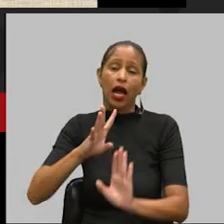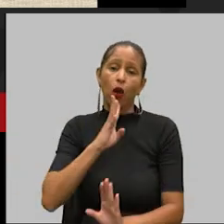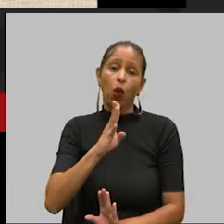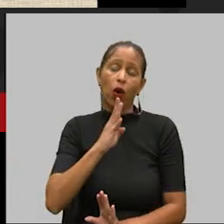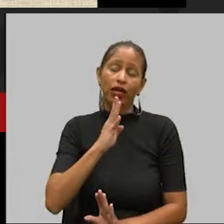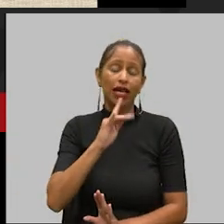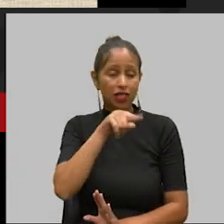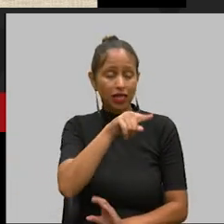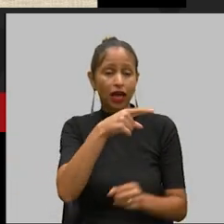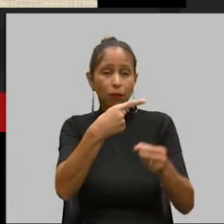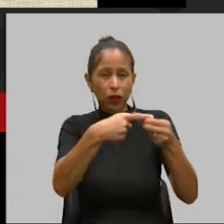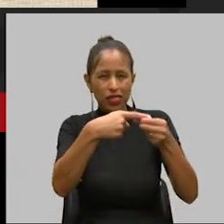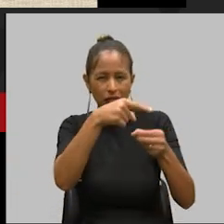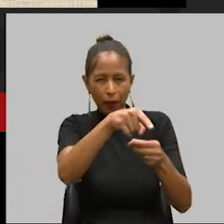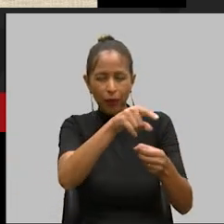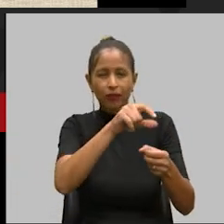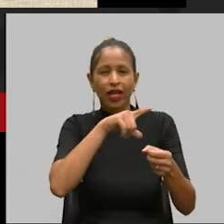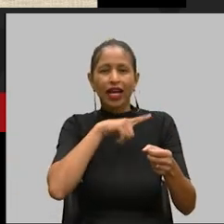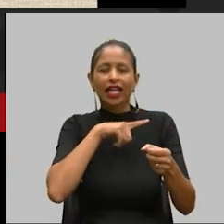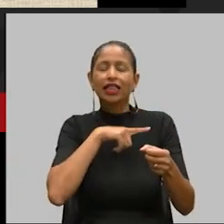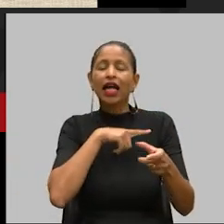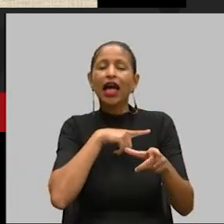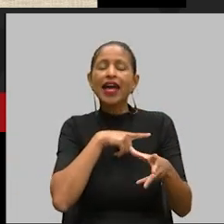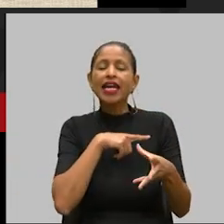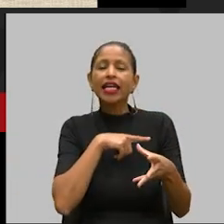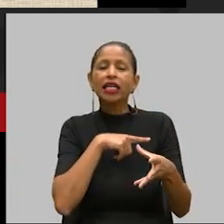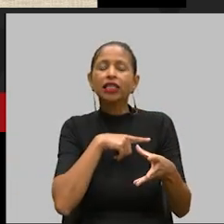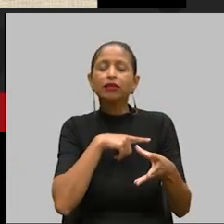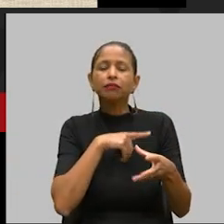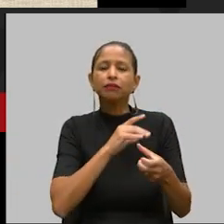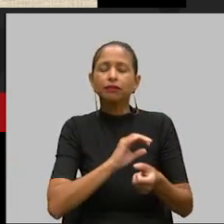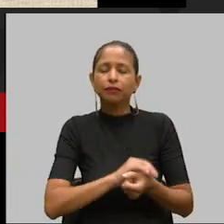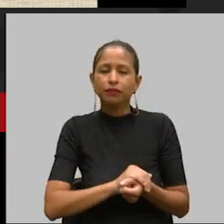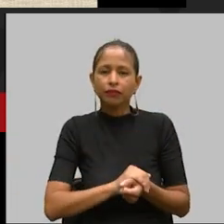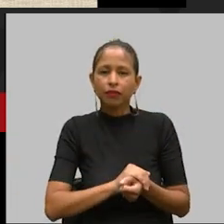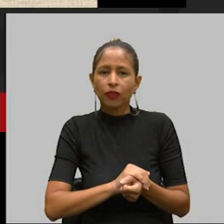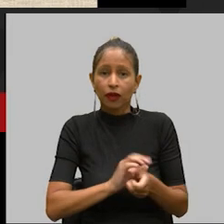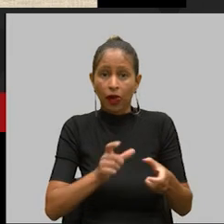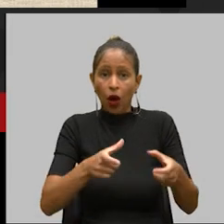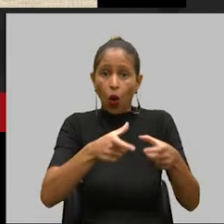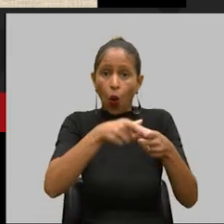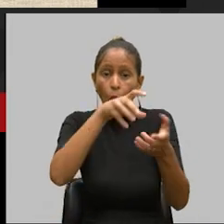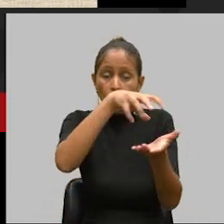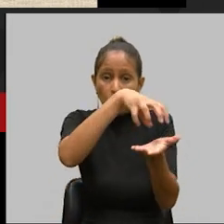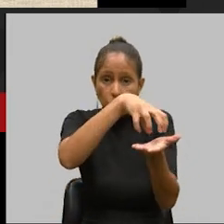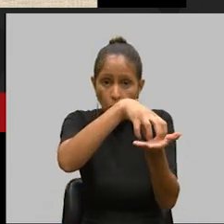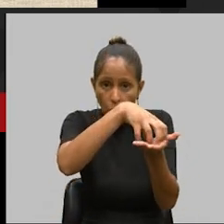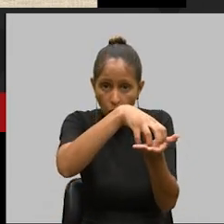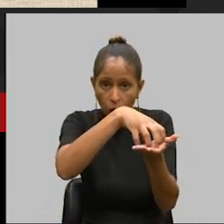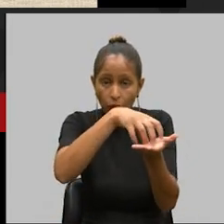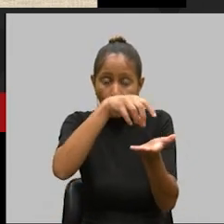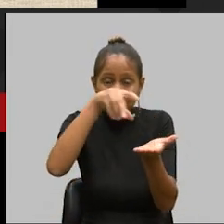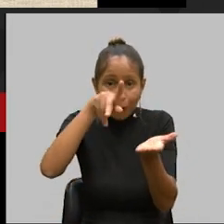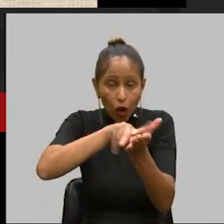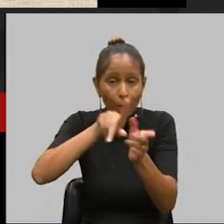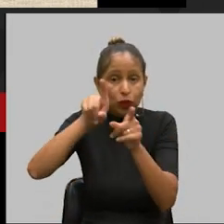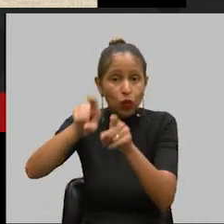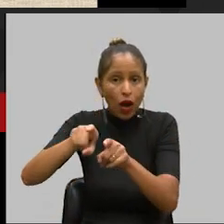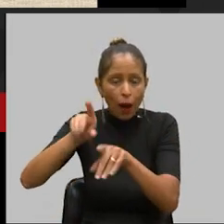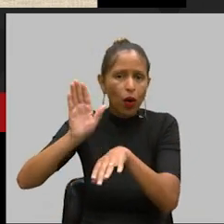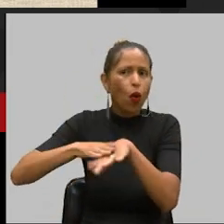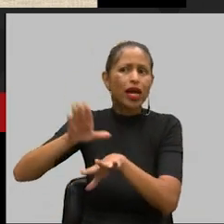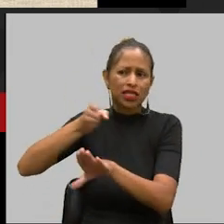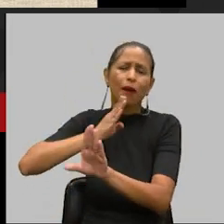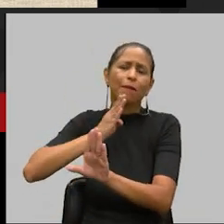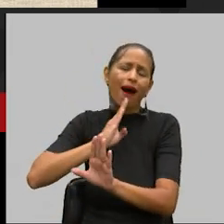município que tem um um um uma eh um um núcleo Municipal de Educação do campo conhece mais de um né